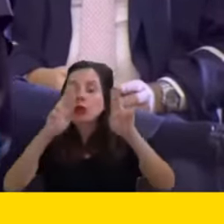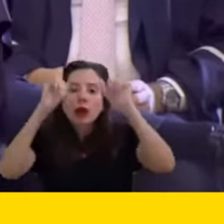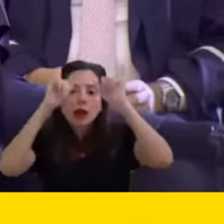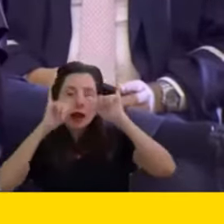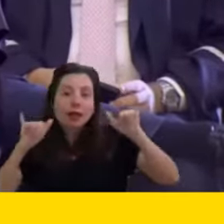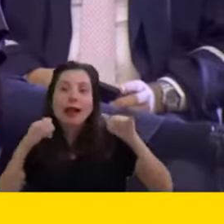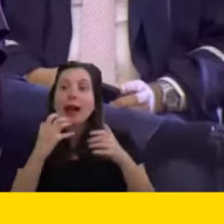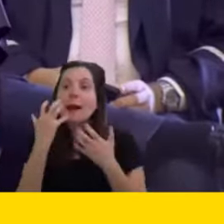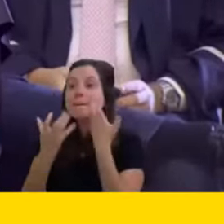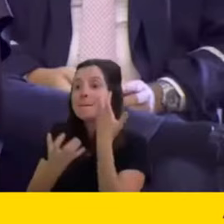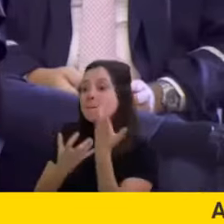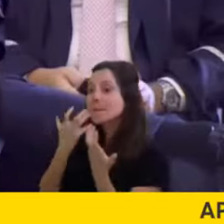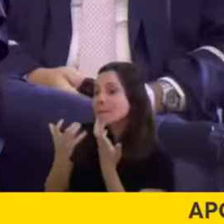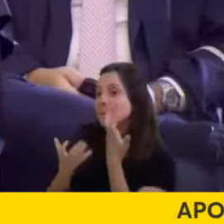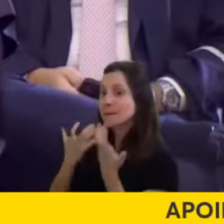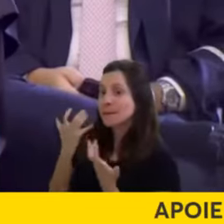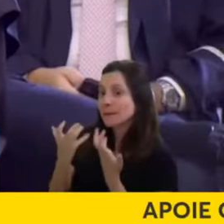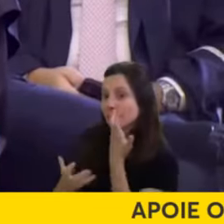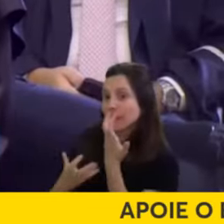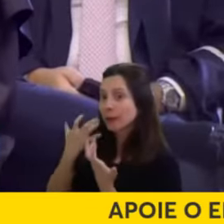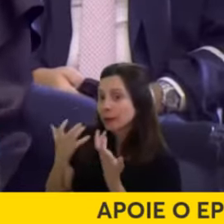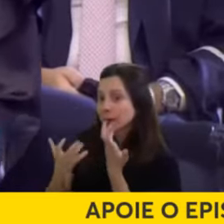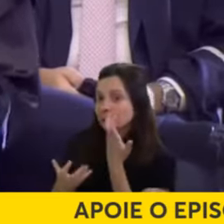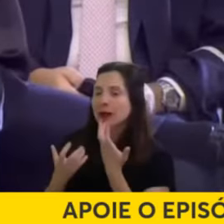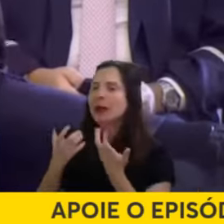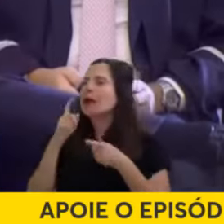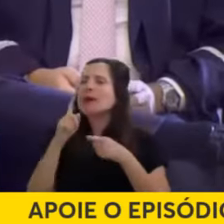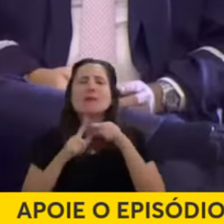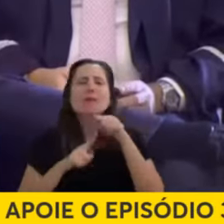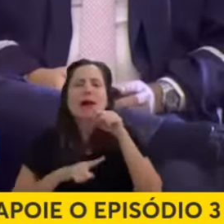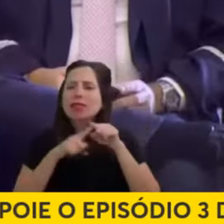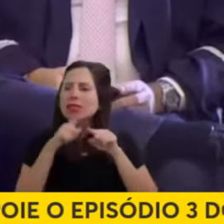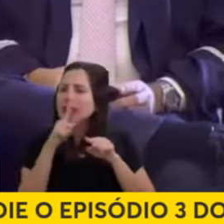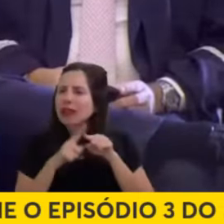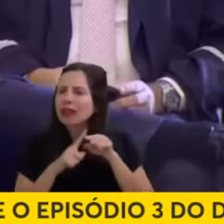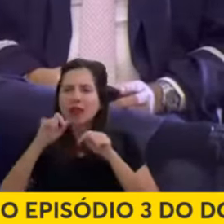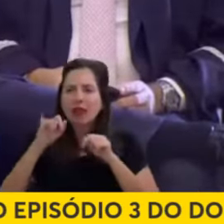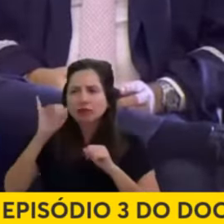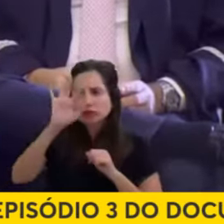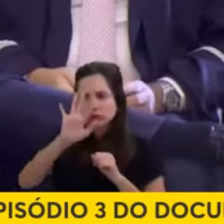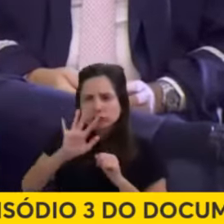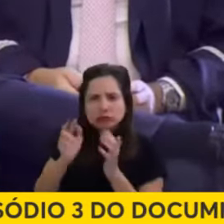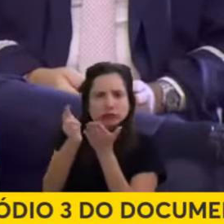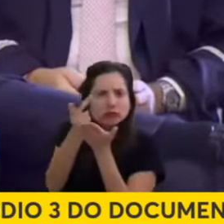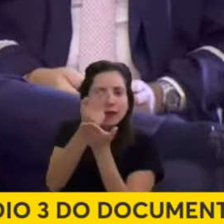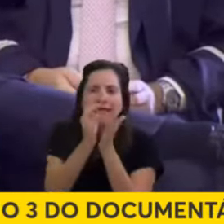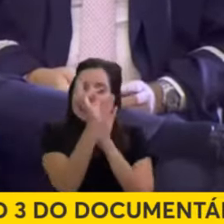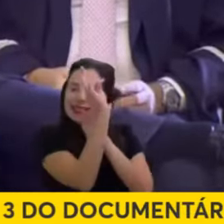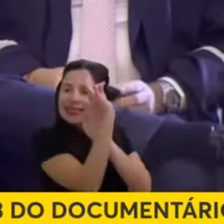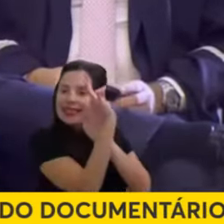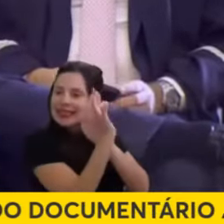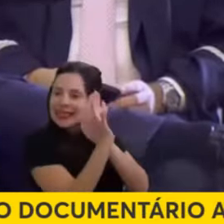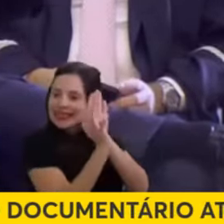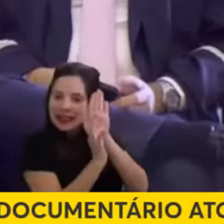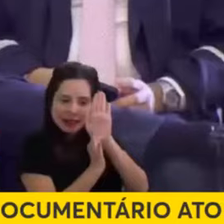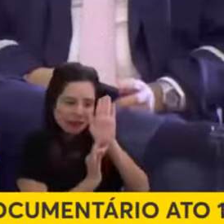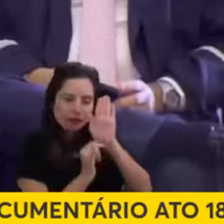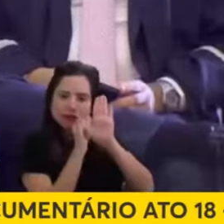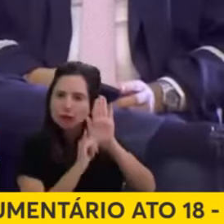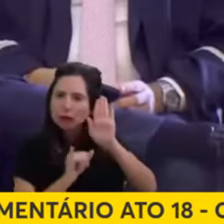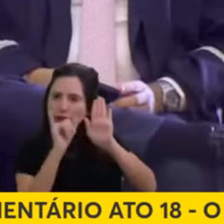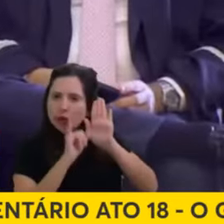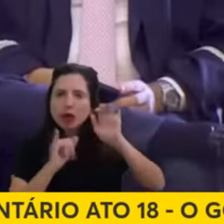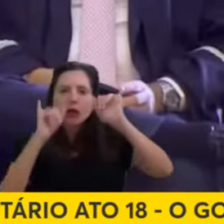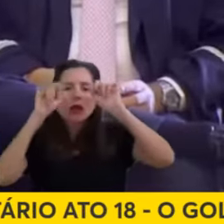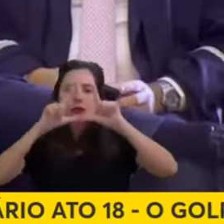lá havia jingles produzidos material eh adesivos roteiros de ações e peças publicitárias para lá